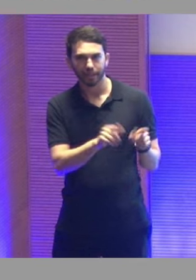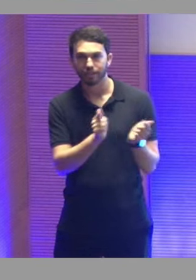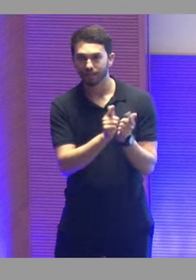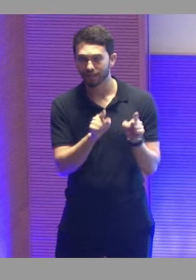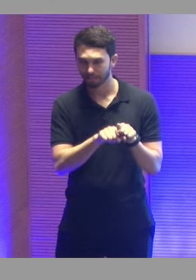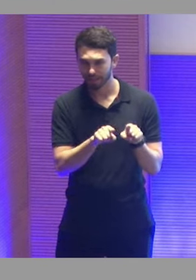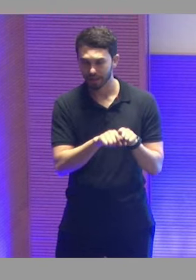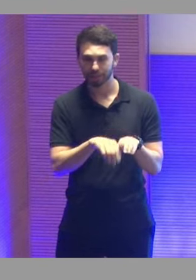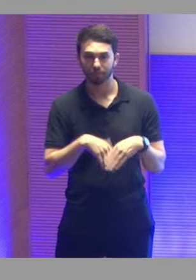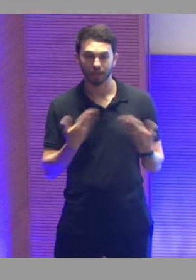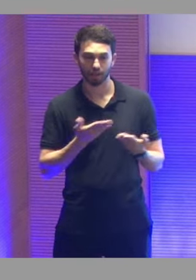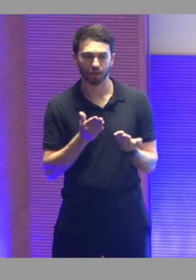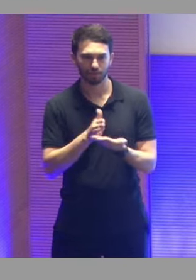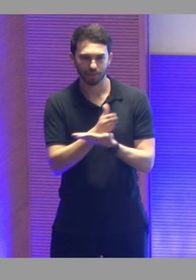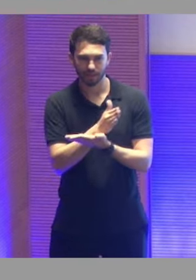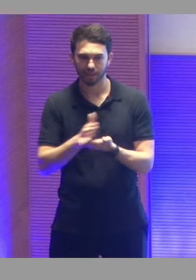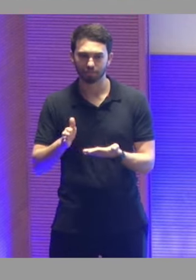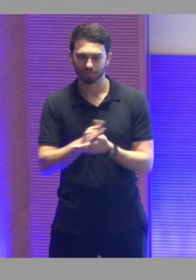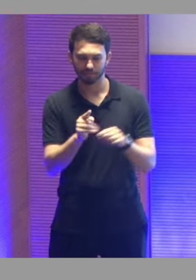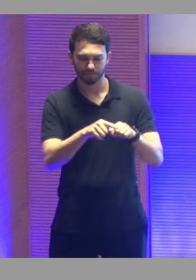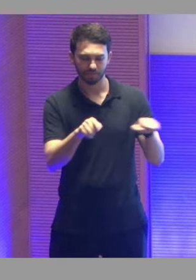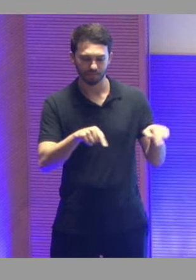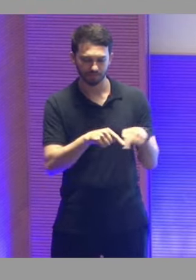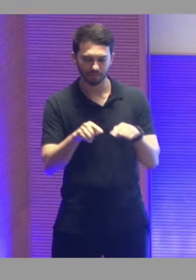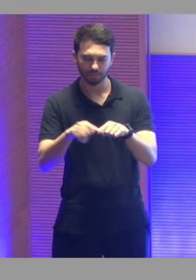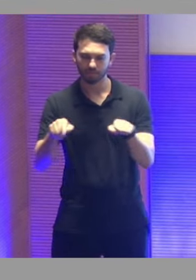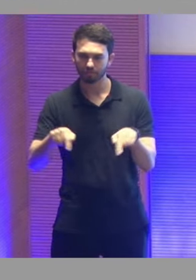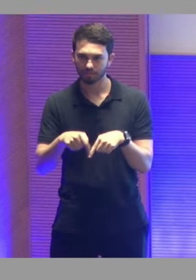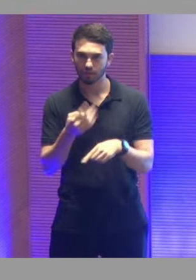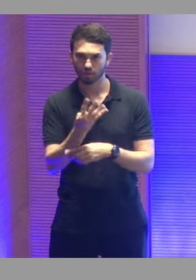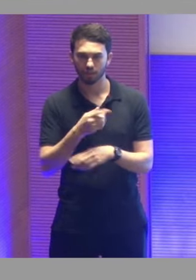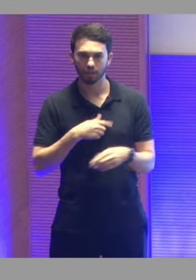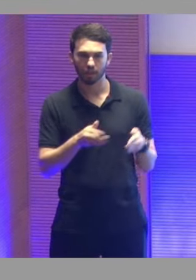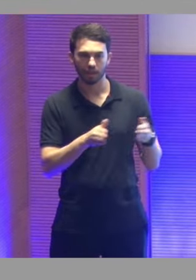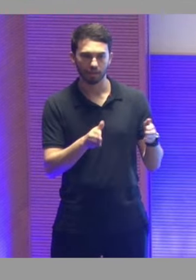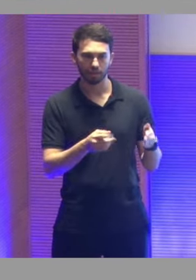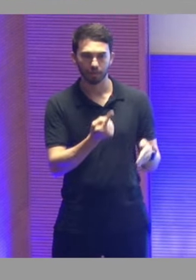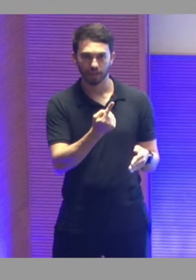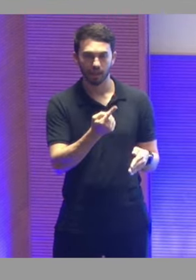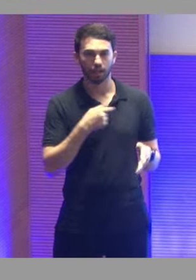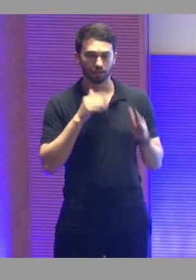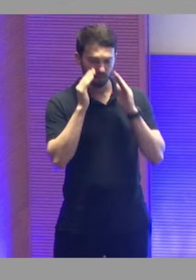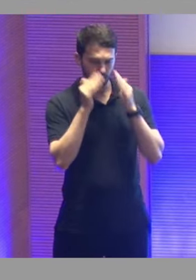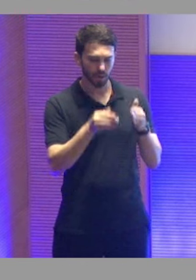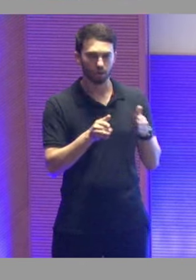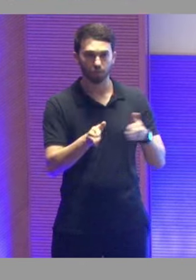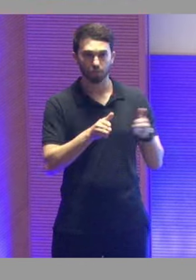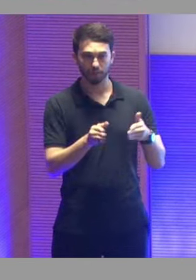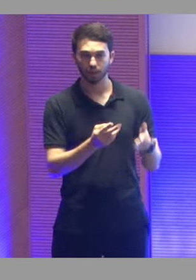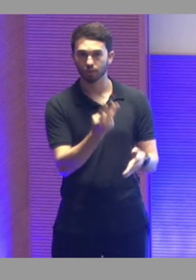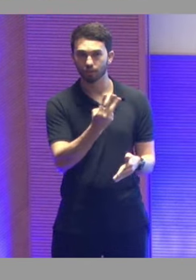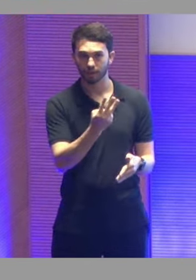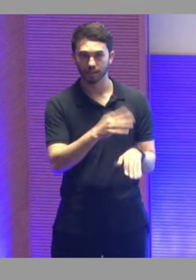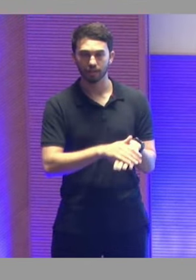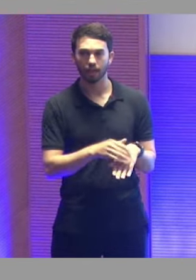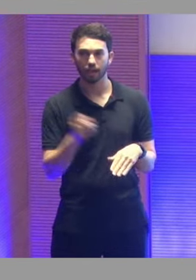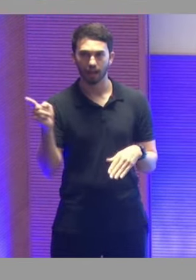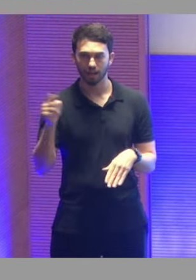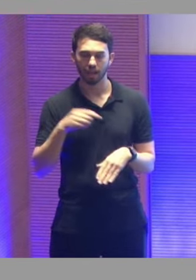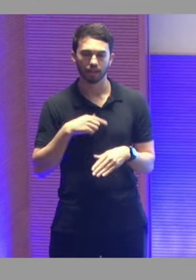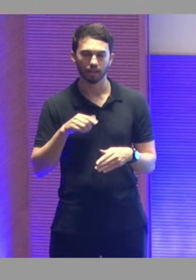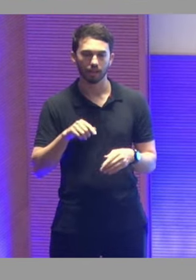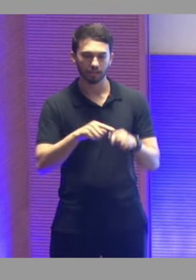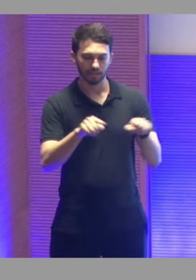em quatro salas tá a primeira sala vai focar em escopo três essa sala é o nosso salão nobre